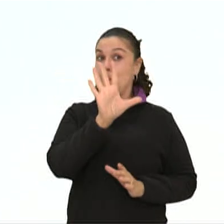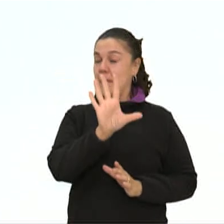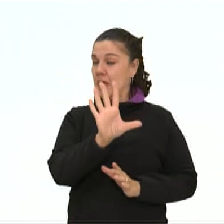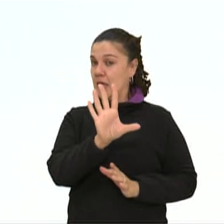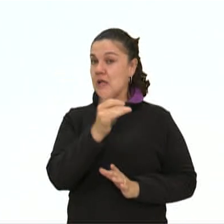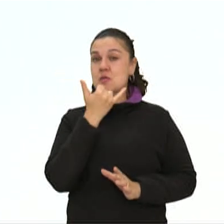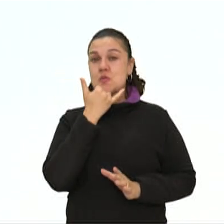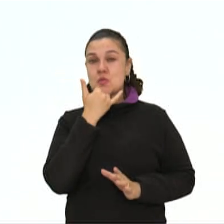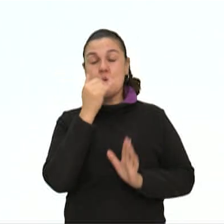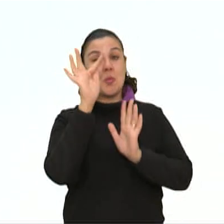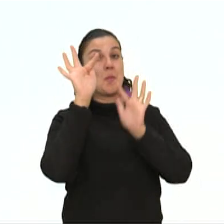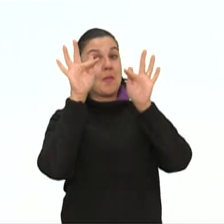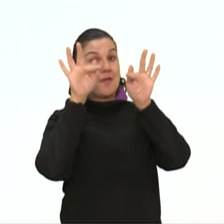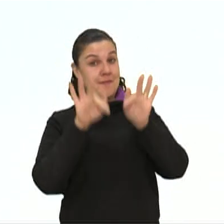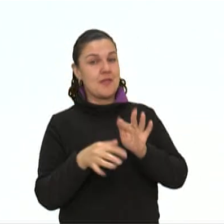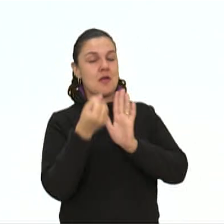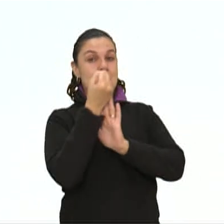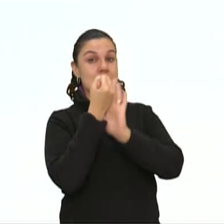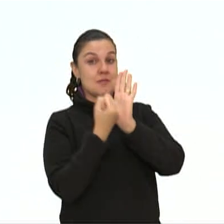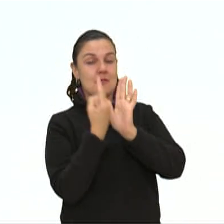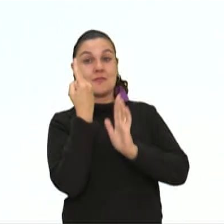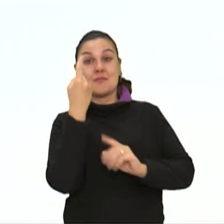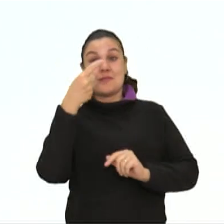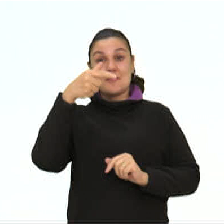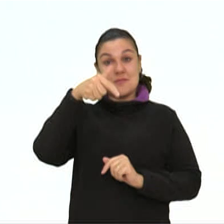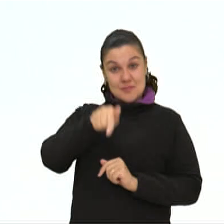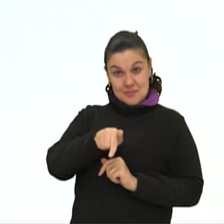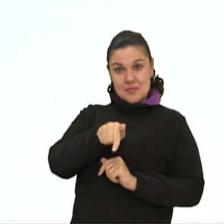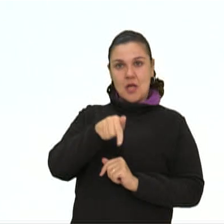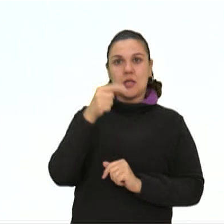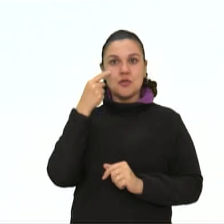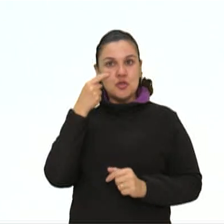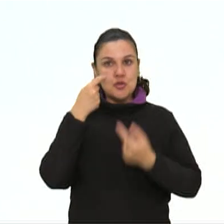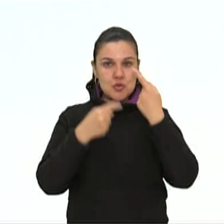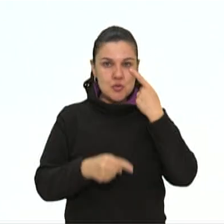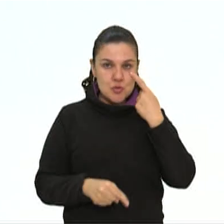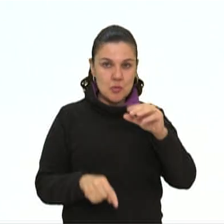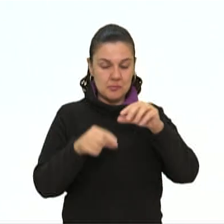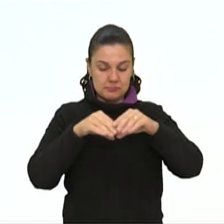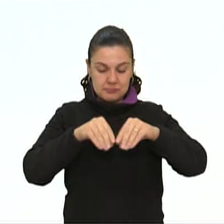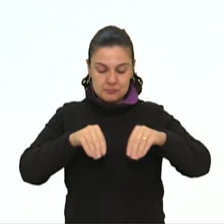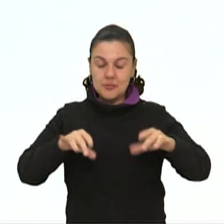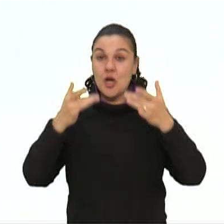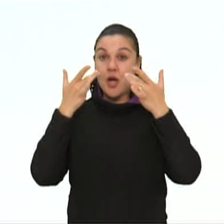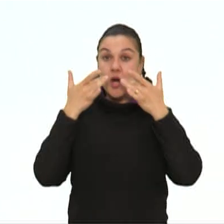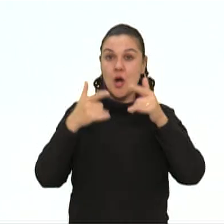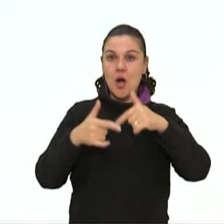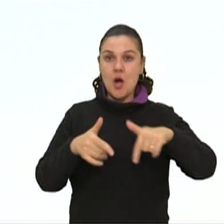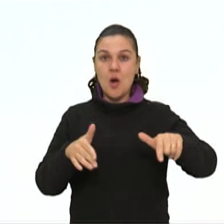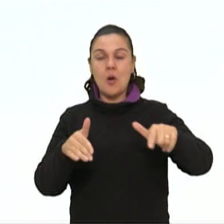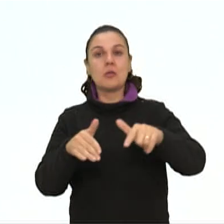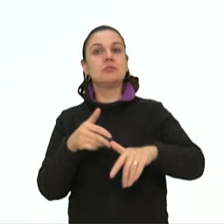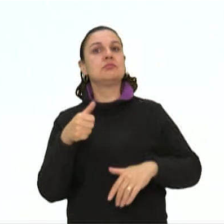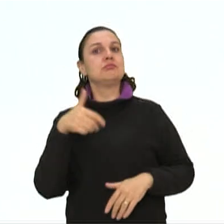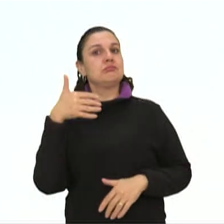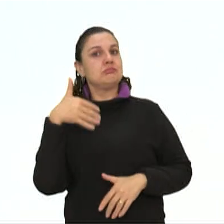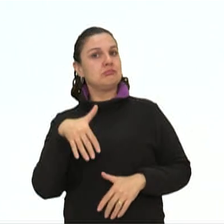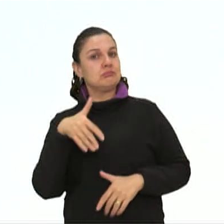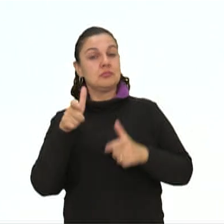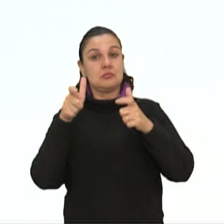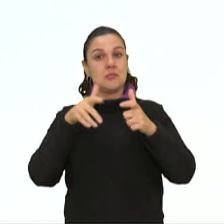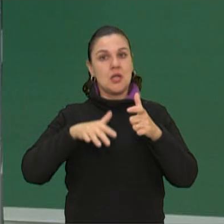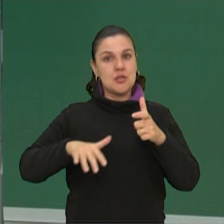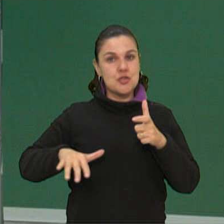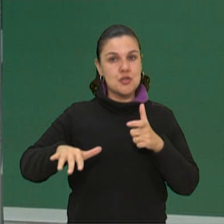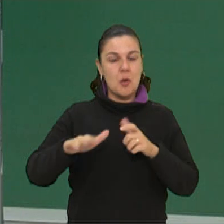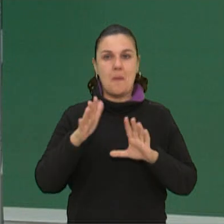final do século XVII, foram descobertas jazidas de ouro consideráveis na colônia.